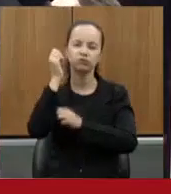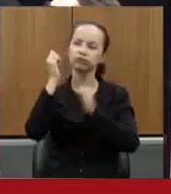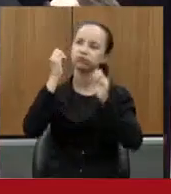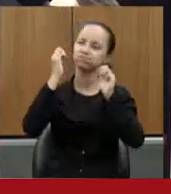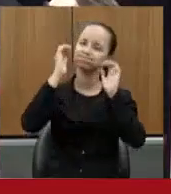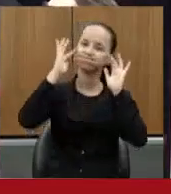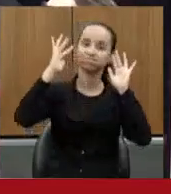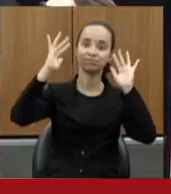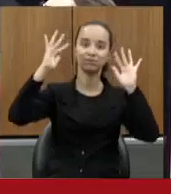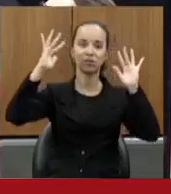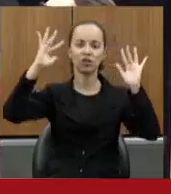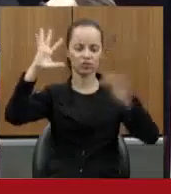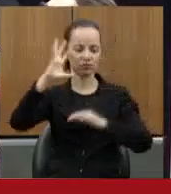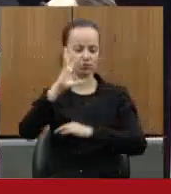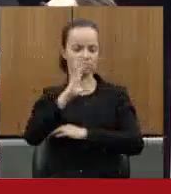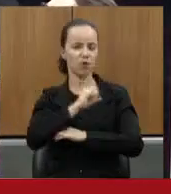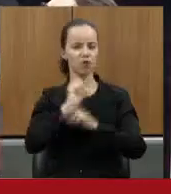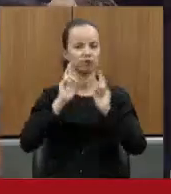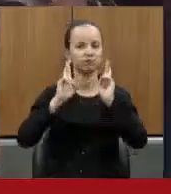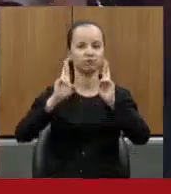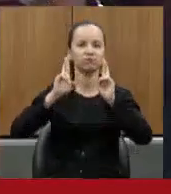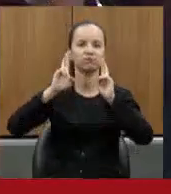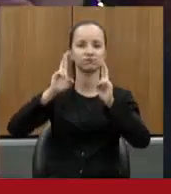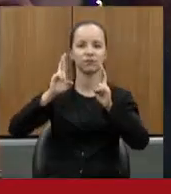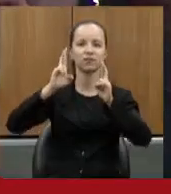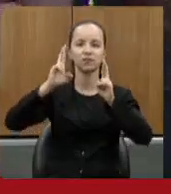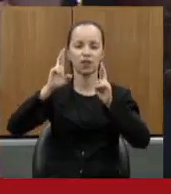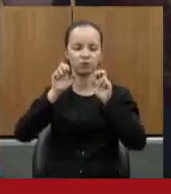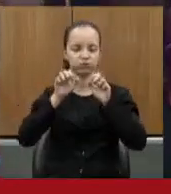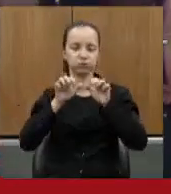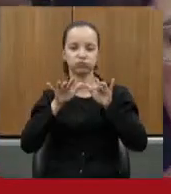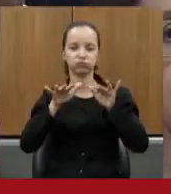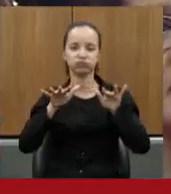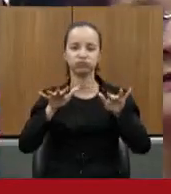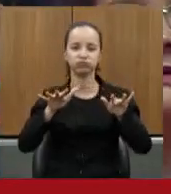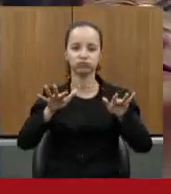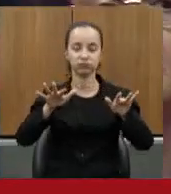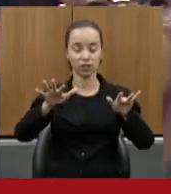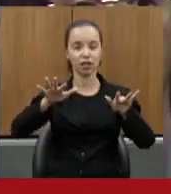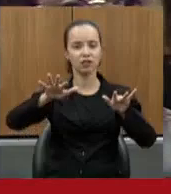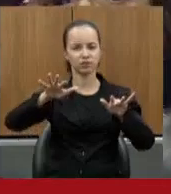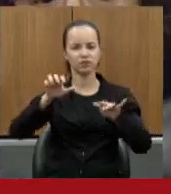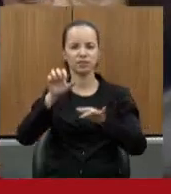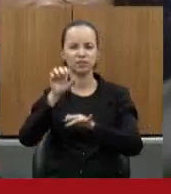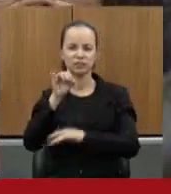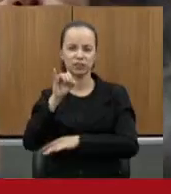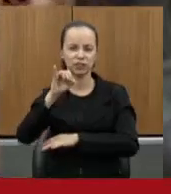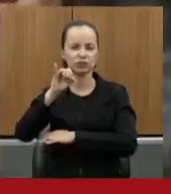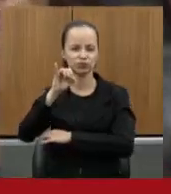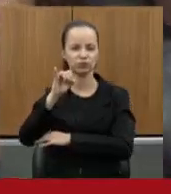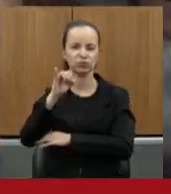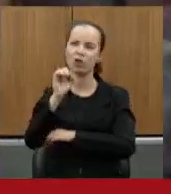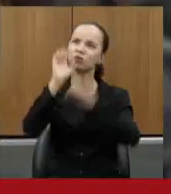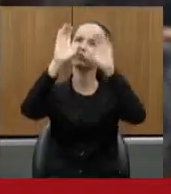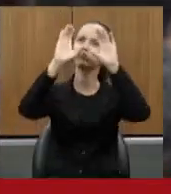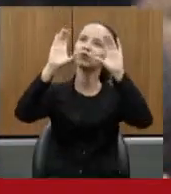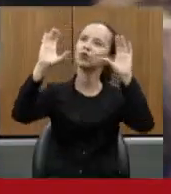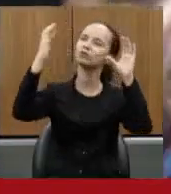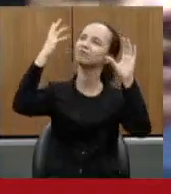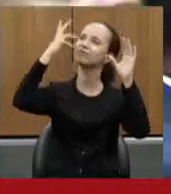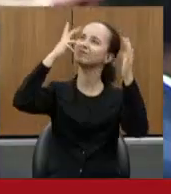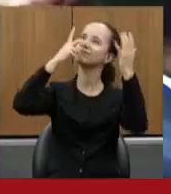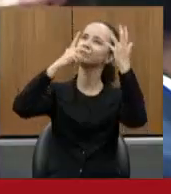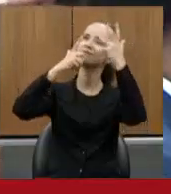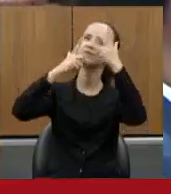raio vívido de amor e de esperança, a terra desce. Sem teu formoso céu, risonho